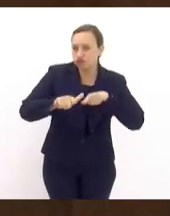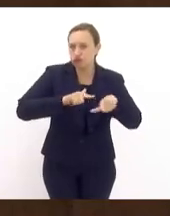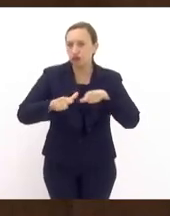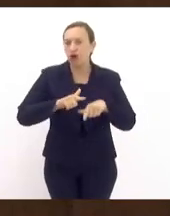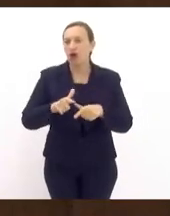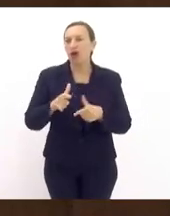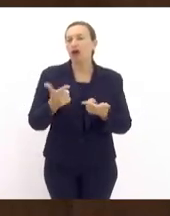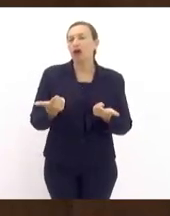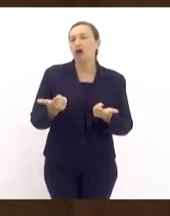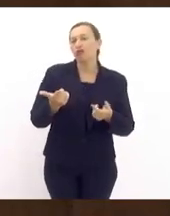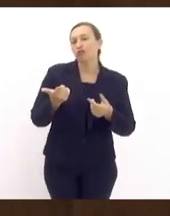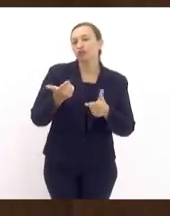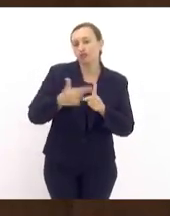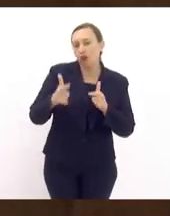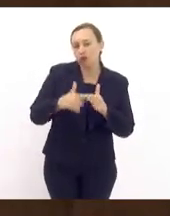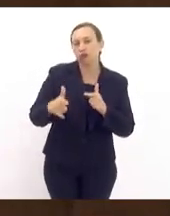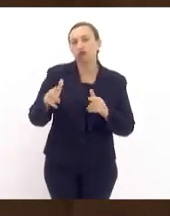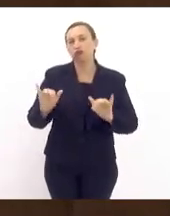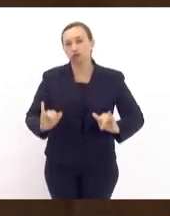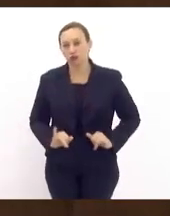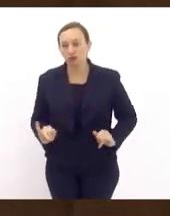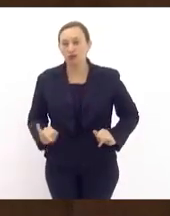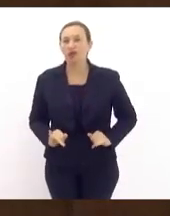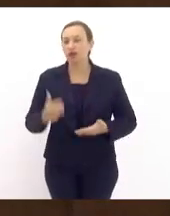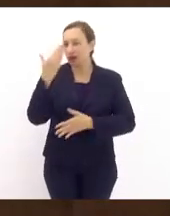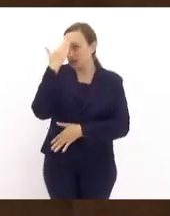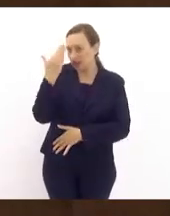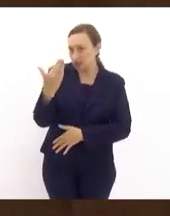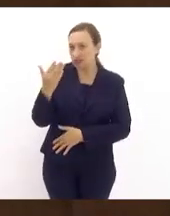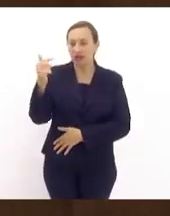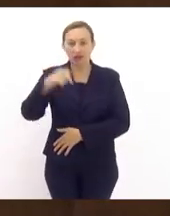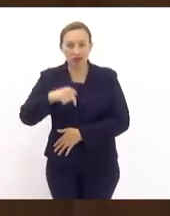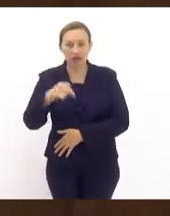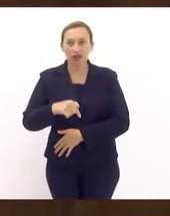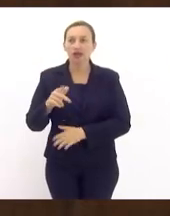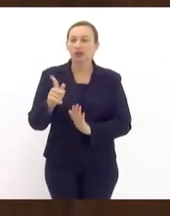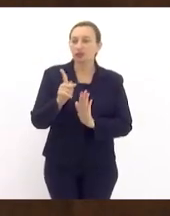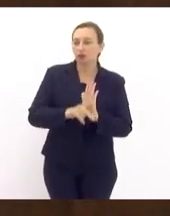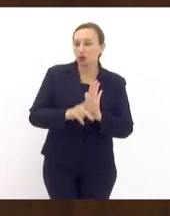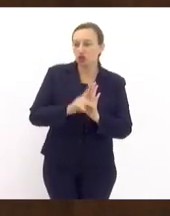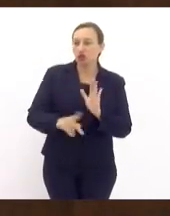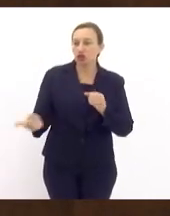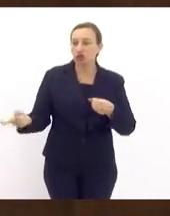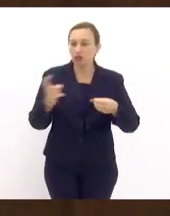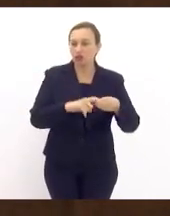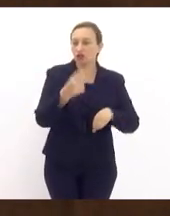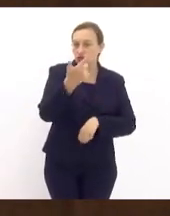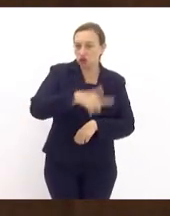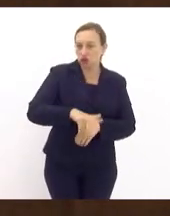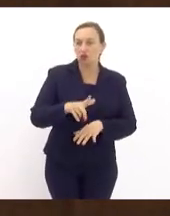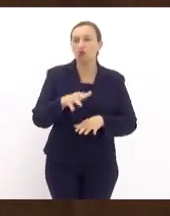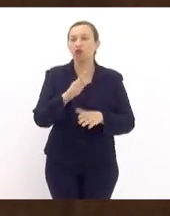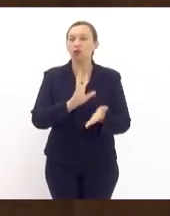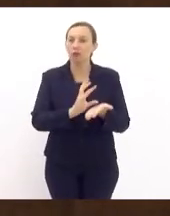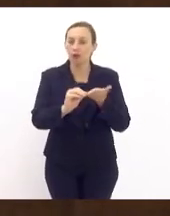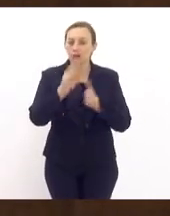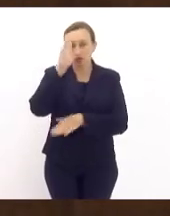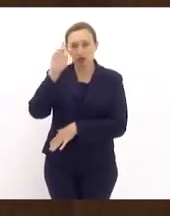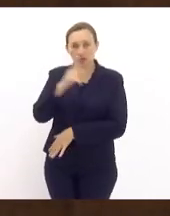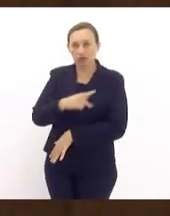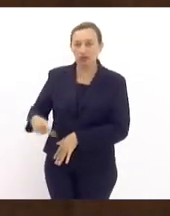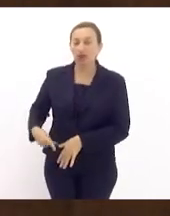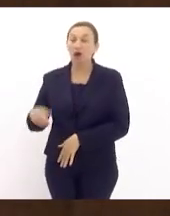dor e sofrimento. Então, queria primeiramente agradecer aqui por esse projeto estar voltando novamente em pauta, presidente, e